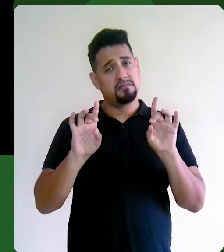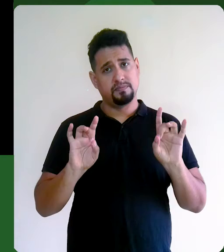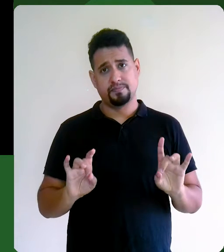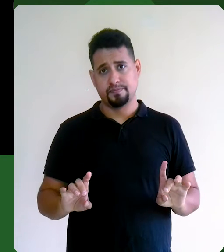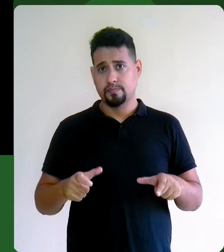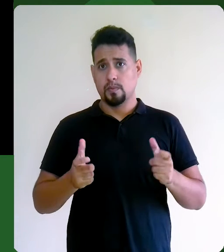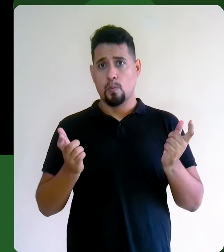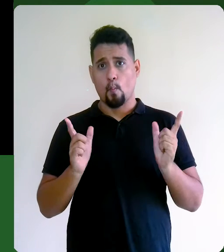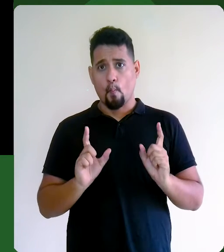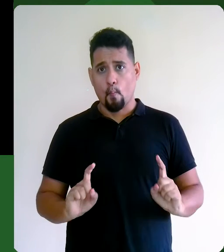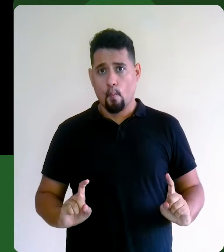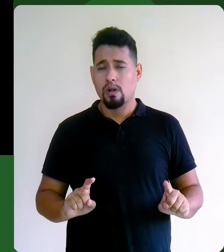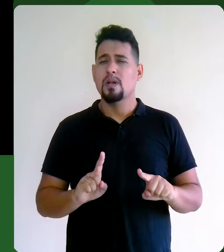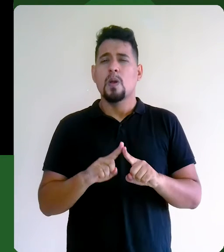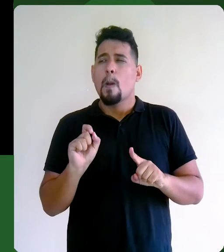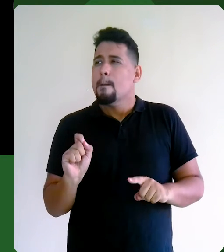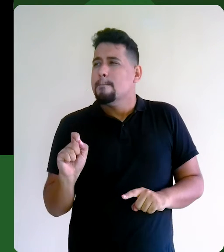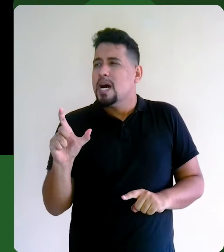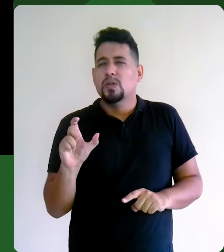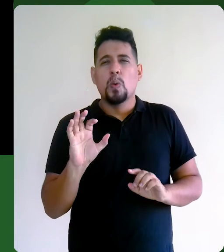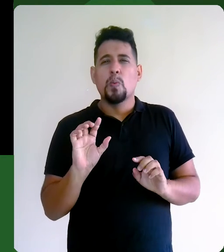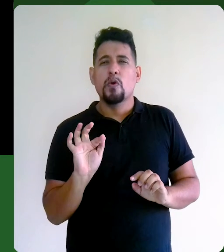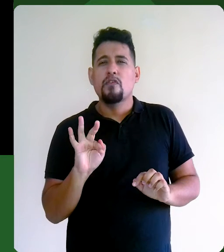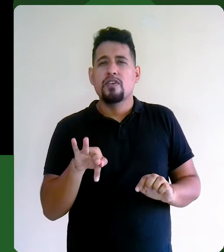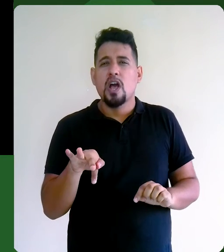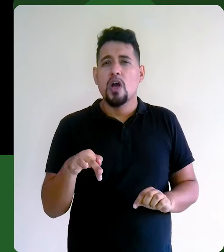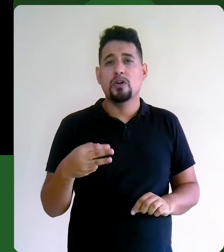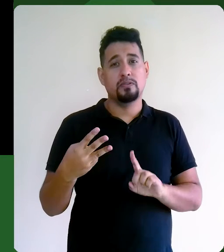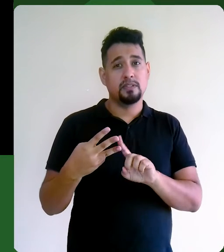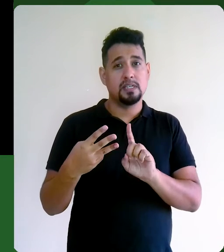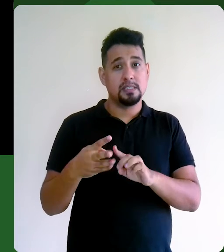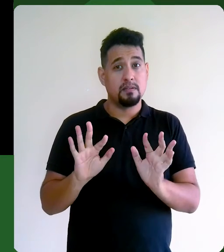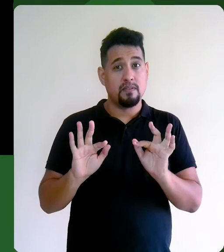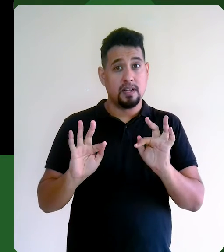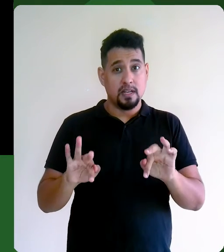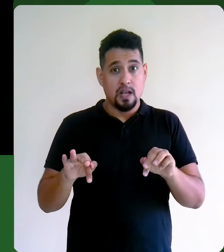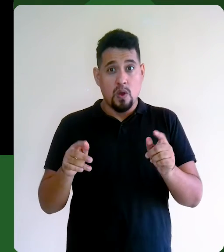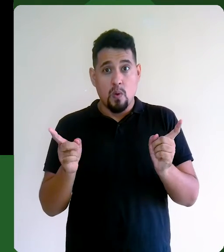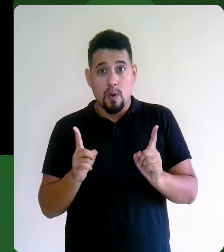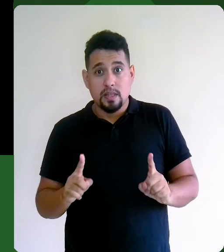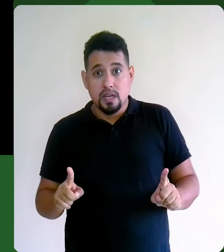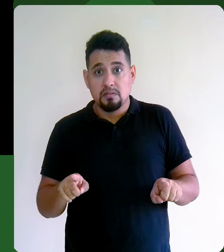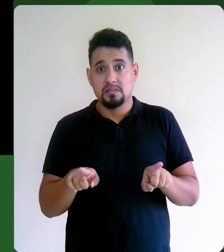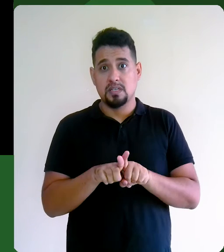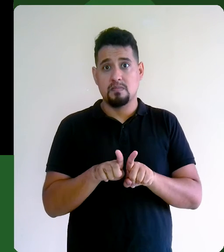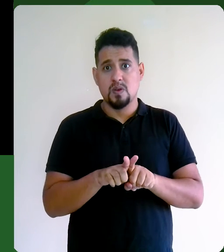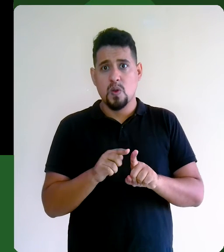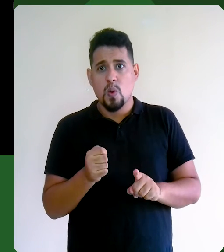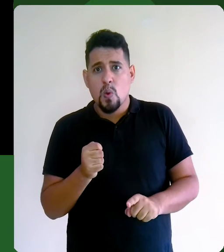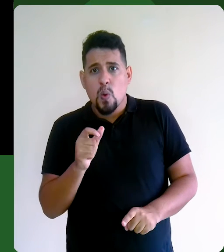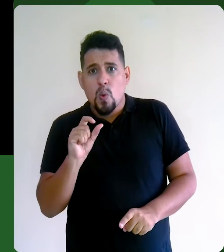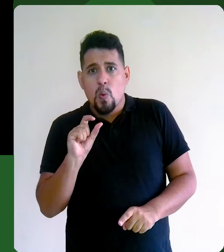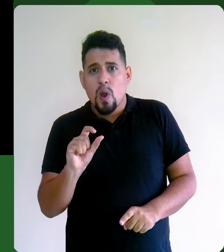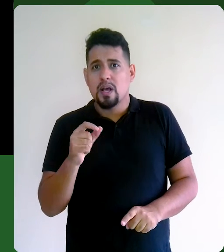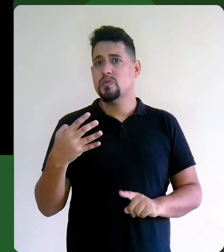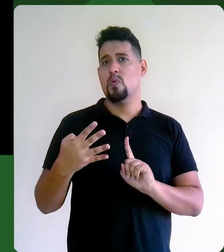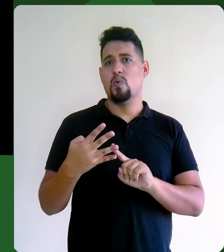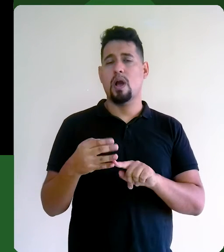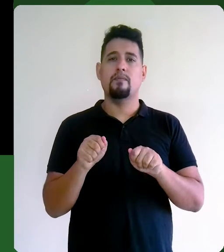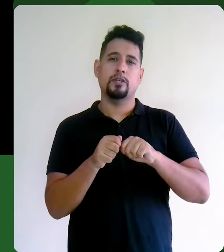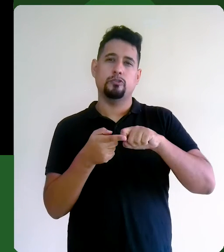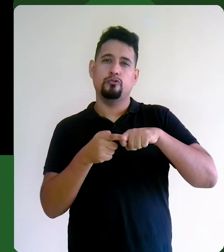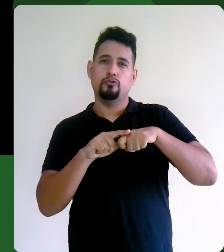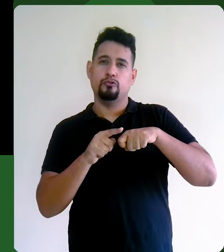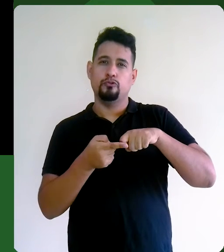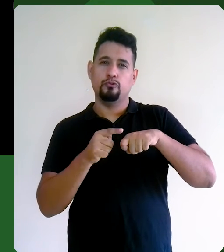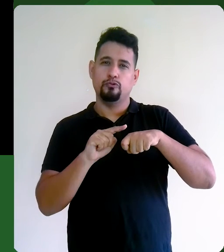pra finalizar e fazer a cintura. Passei um pouquinho do final do terceiro pra finalizar a parte do quadril. Passei um pouquinho do quarto